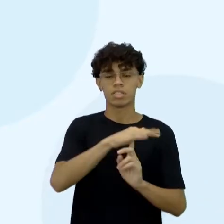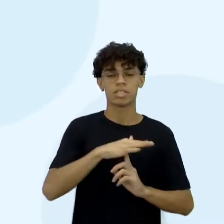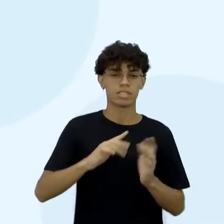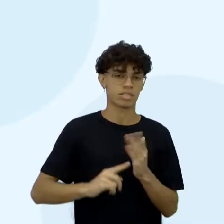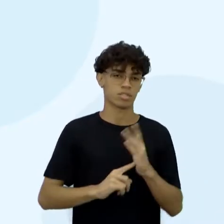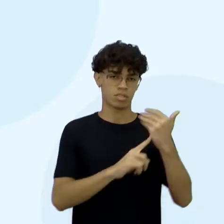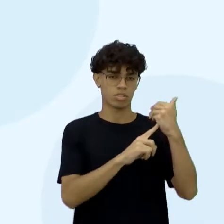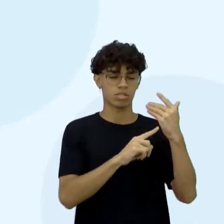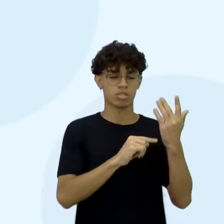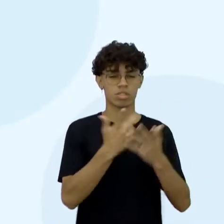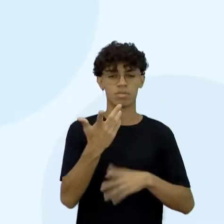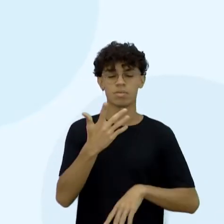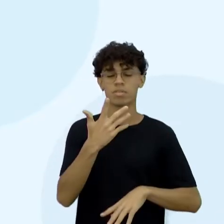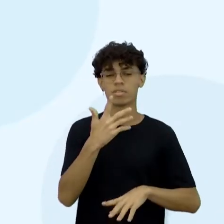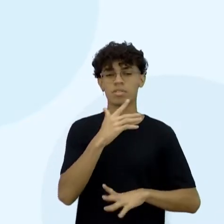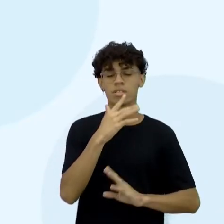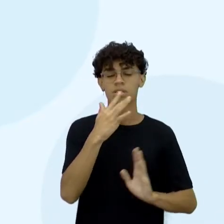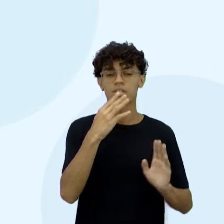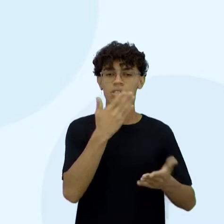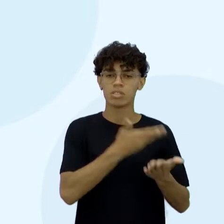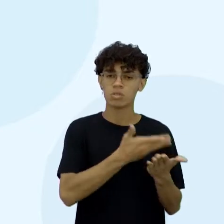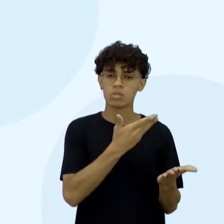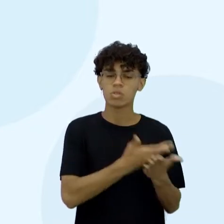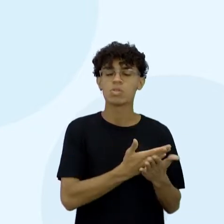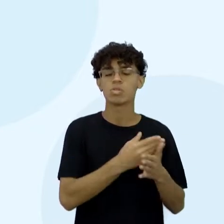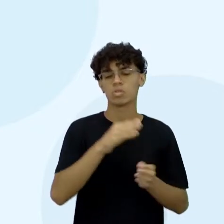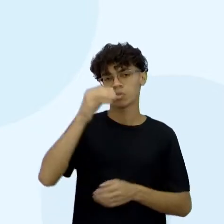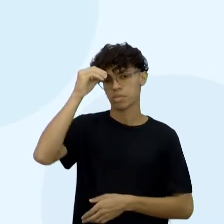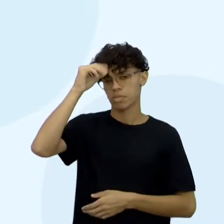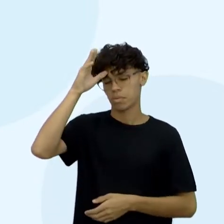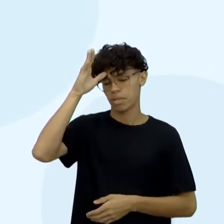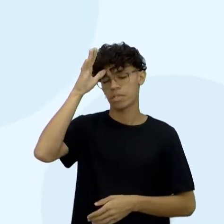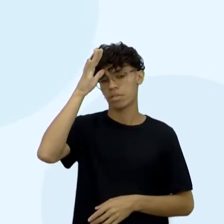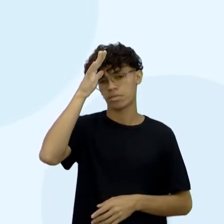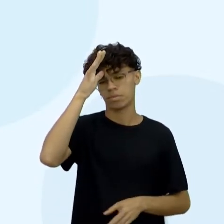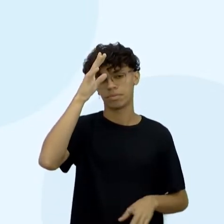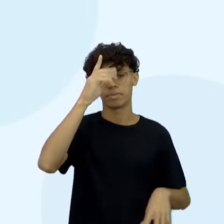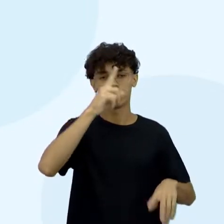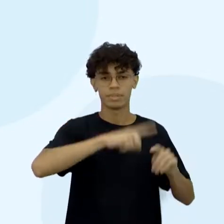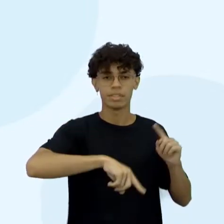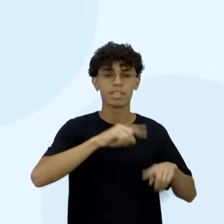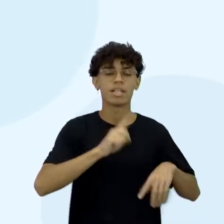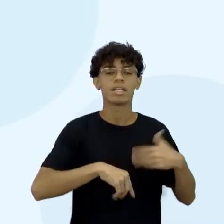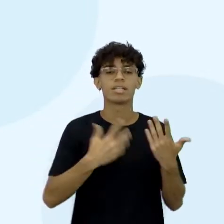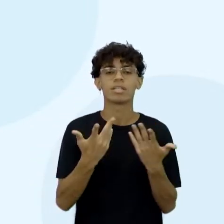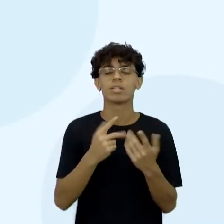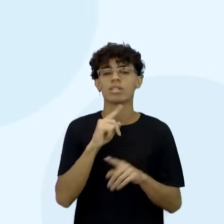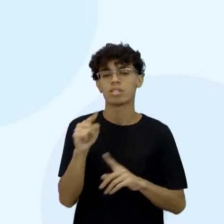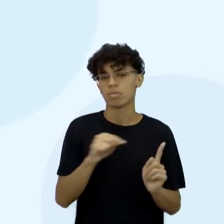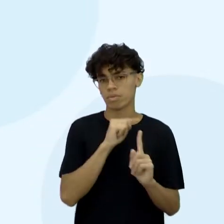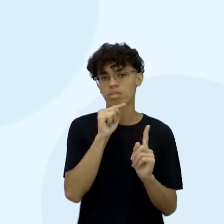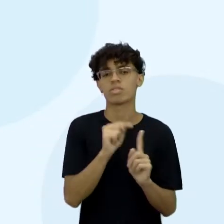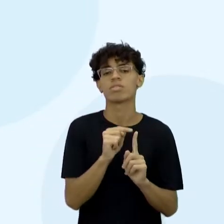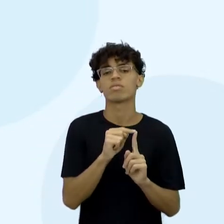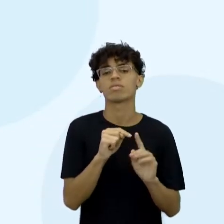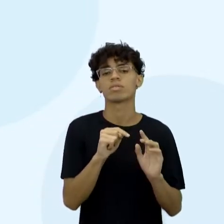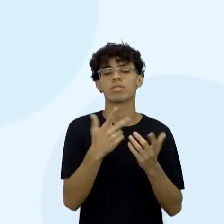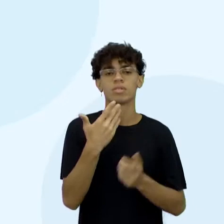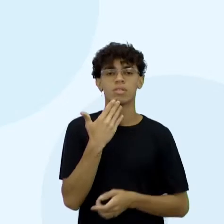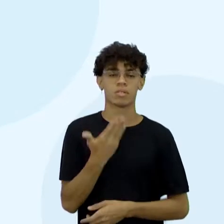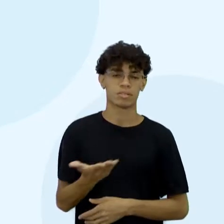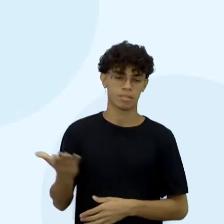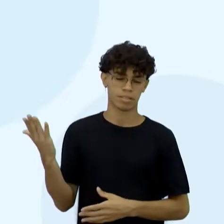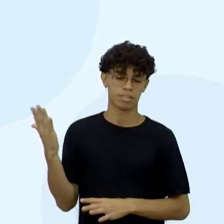perder o nosso objeto de estudo, o nosso objeto de conhecimento. O que nós queremos com este componente inteiro aqui na